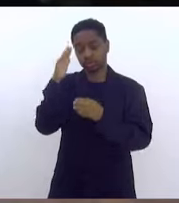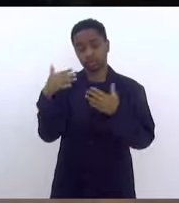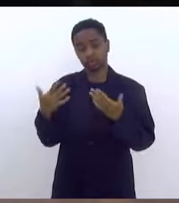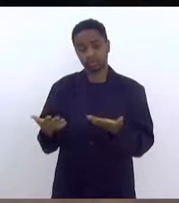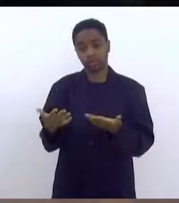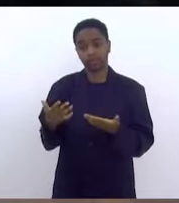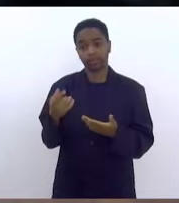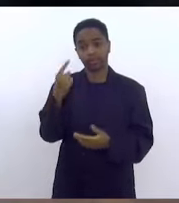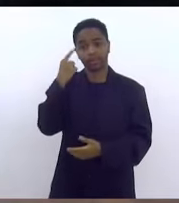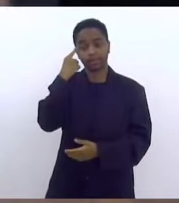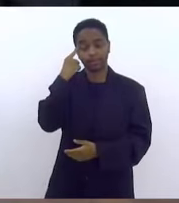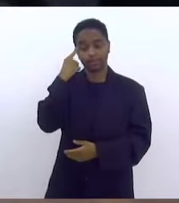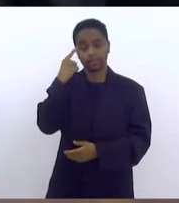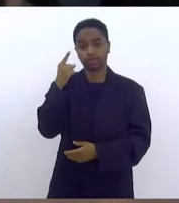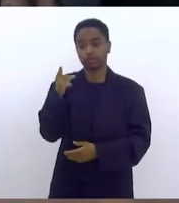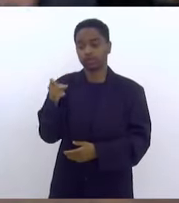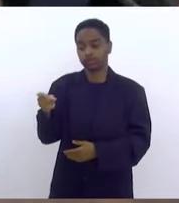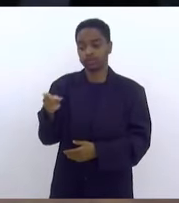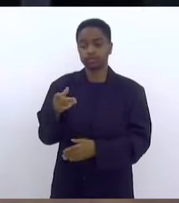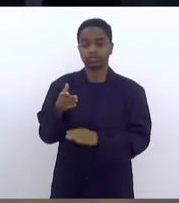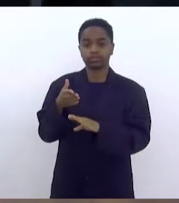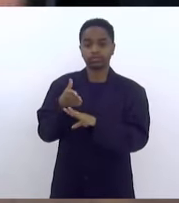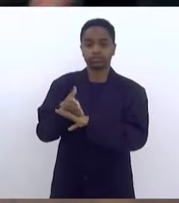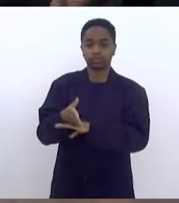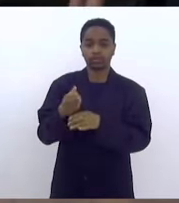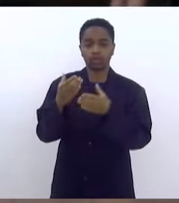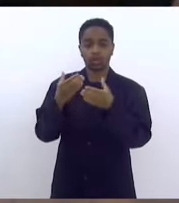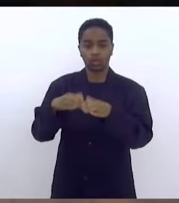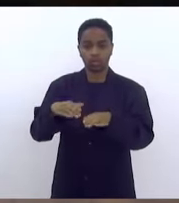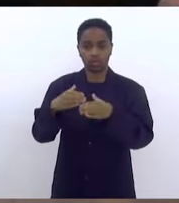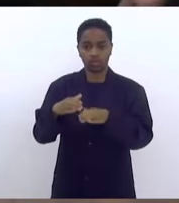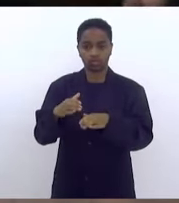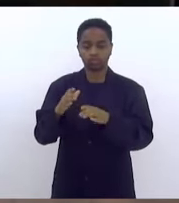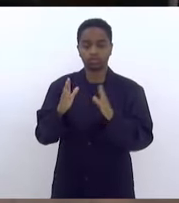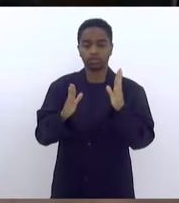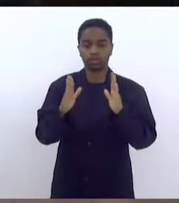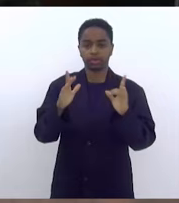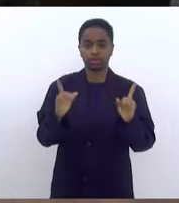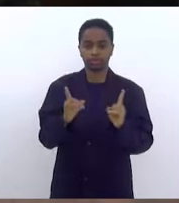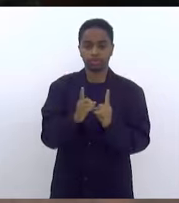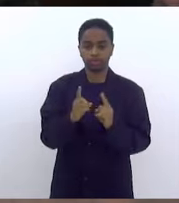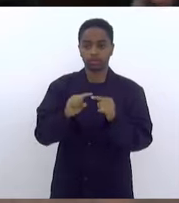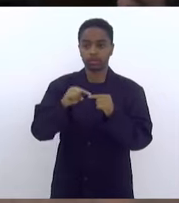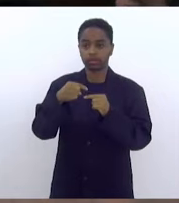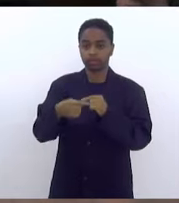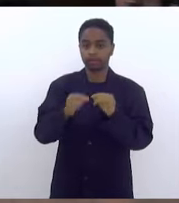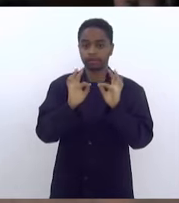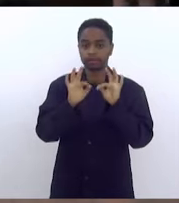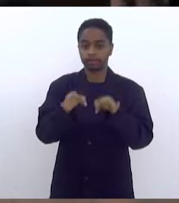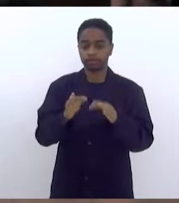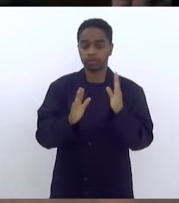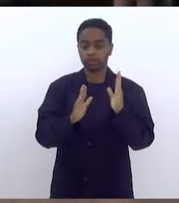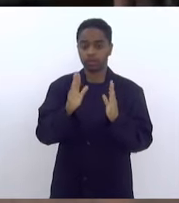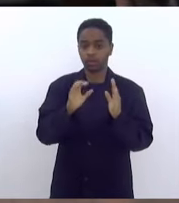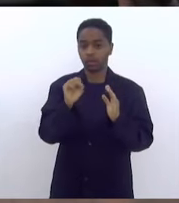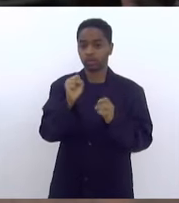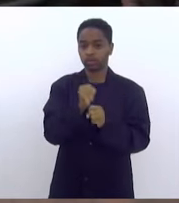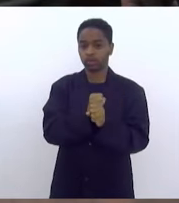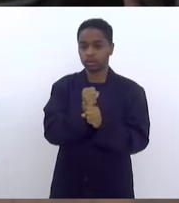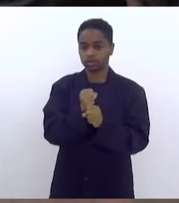Pobel, você presta um concurso temporário e quando acaba o tempo, daqui a